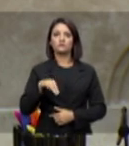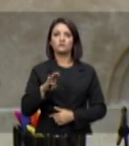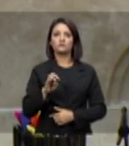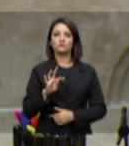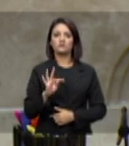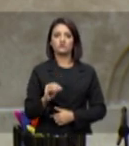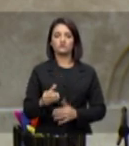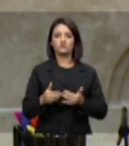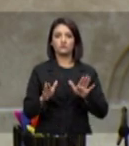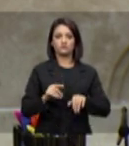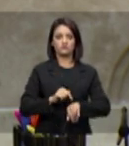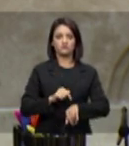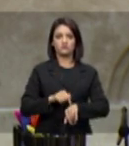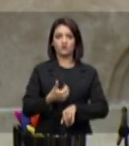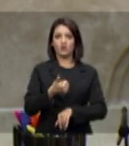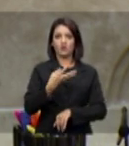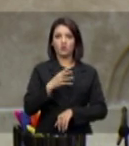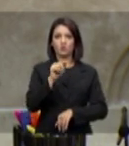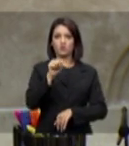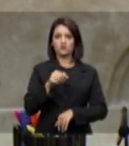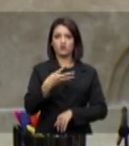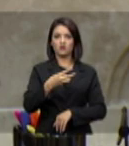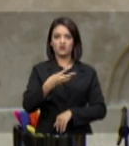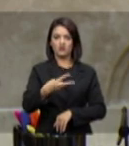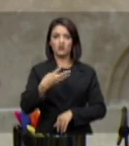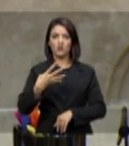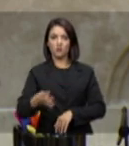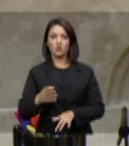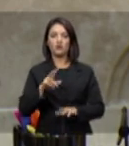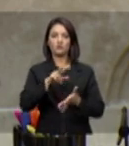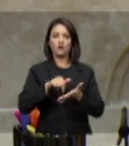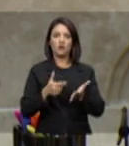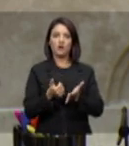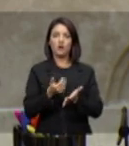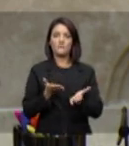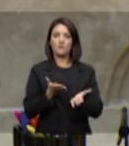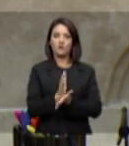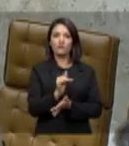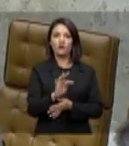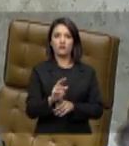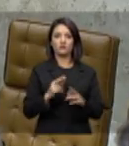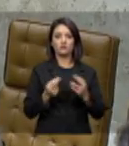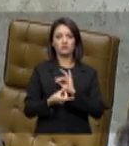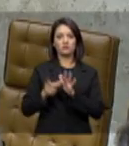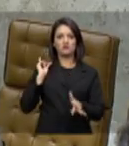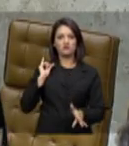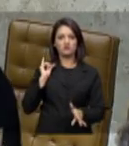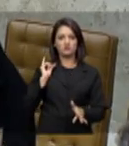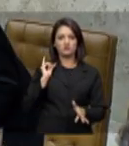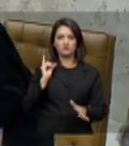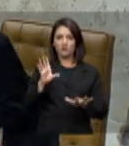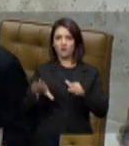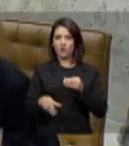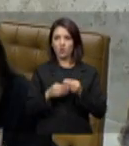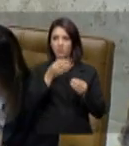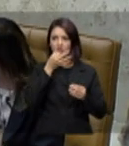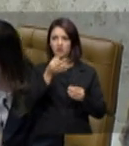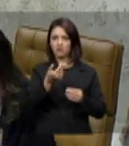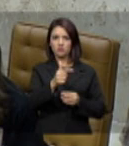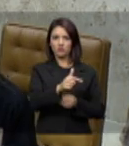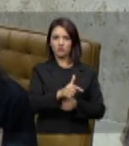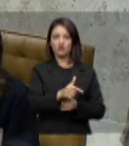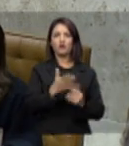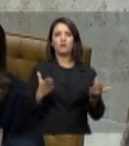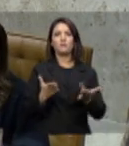abriu-se a sessão às 14:34 sendo lida e aprovada a ata da sessão anterior me pergunte alguma